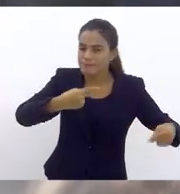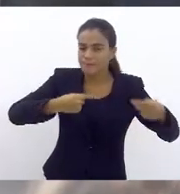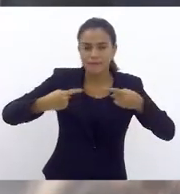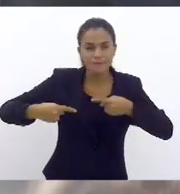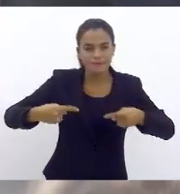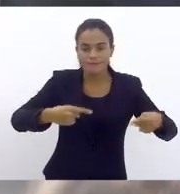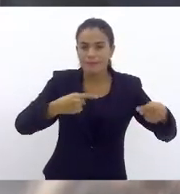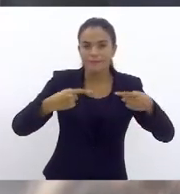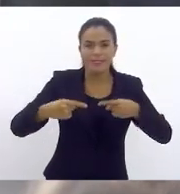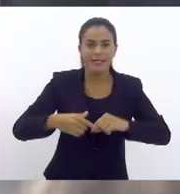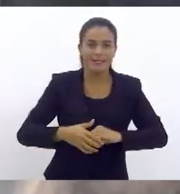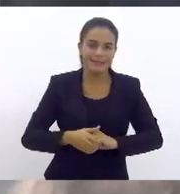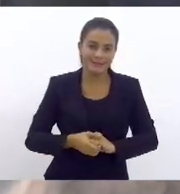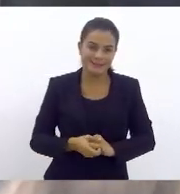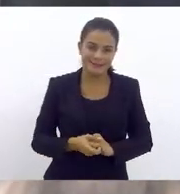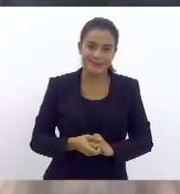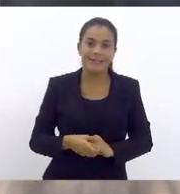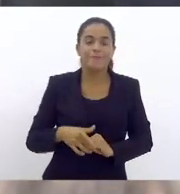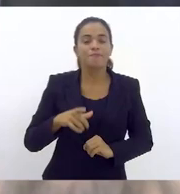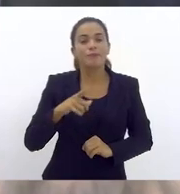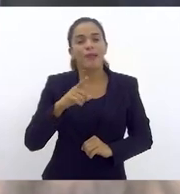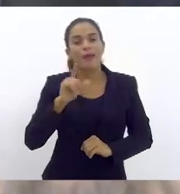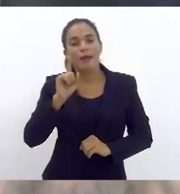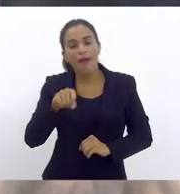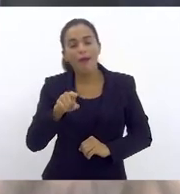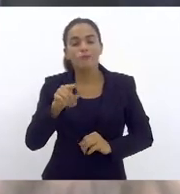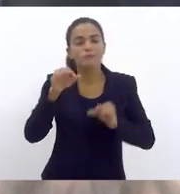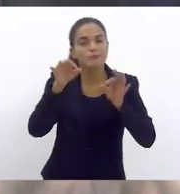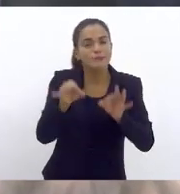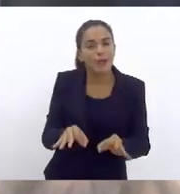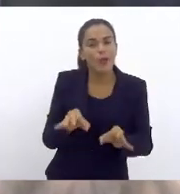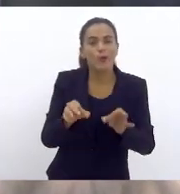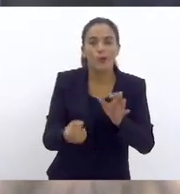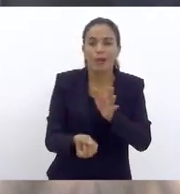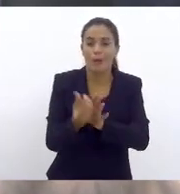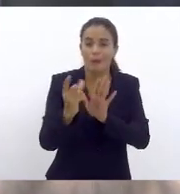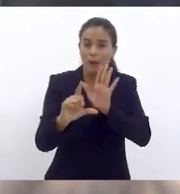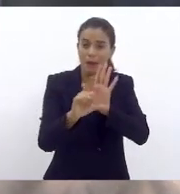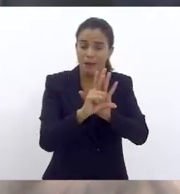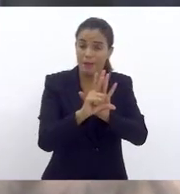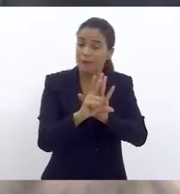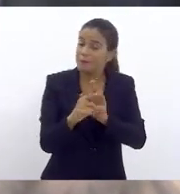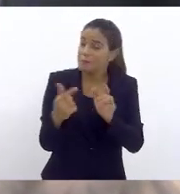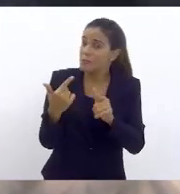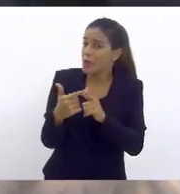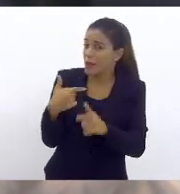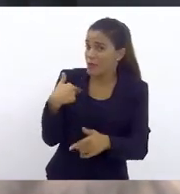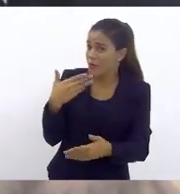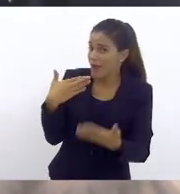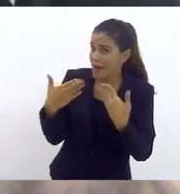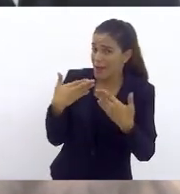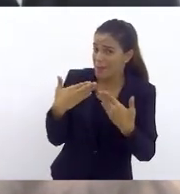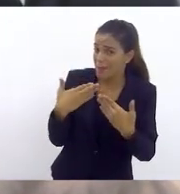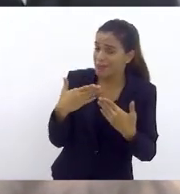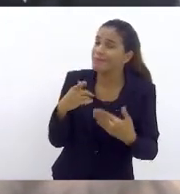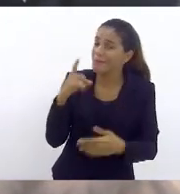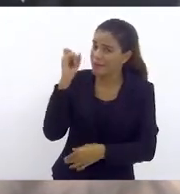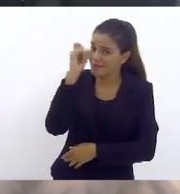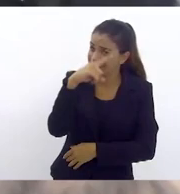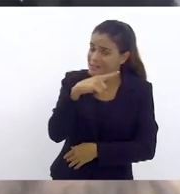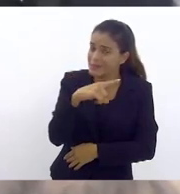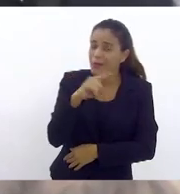uma questão infraconstitucional se o ideal seria você ter uma legislação Porque tem uma outra questão que nós não tratamos aqui que é muito crítica